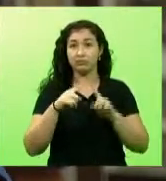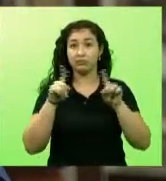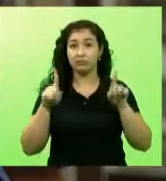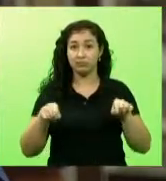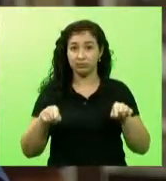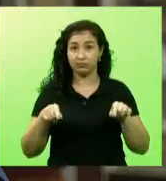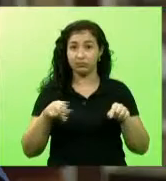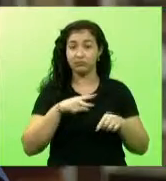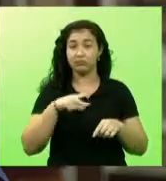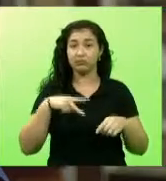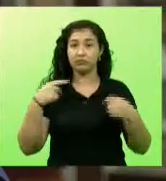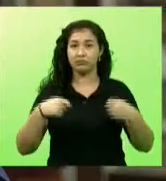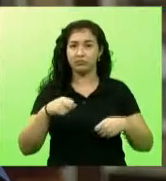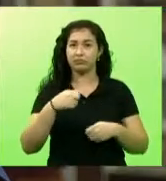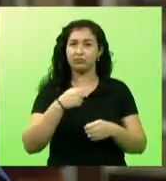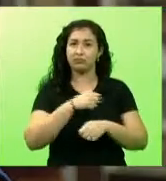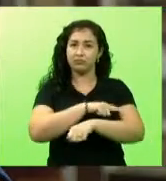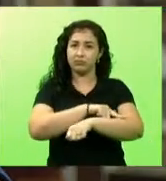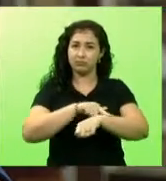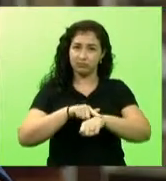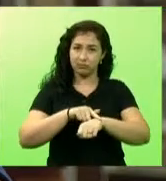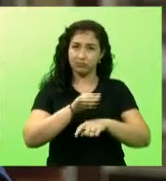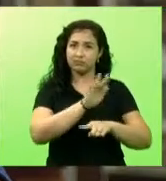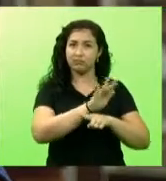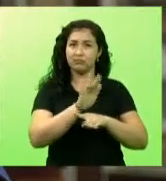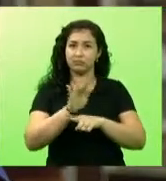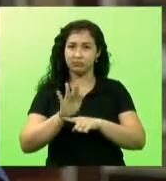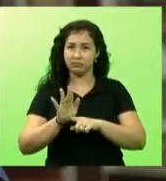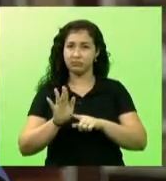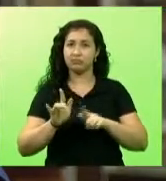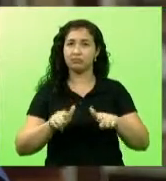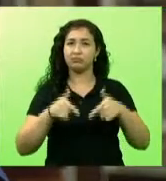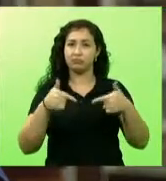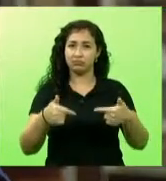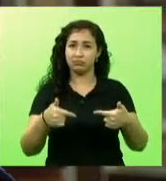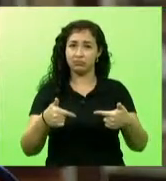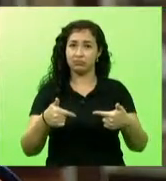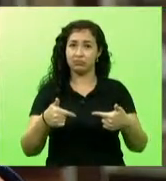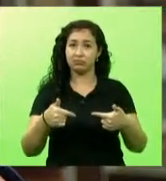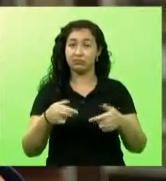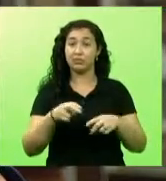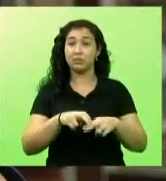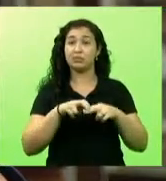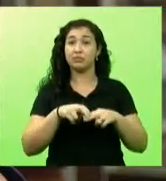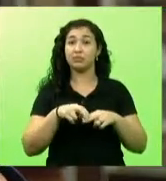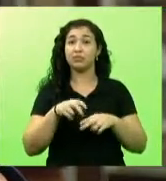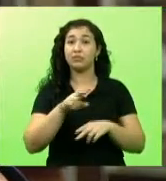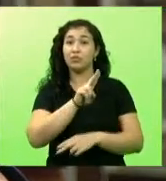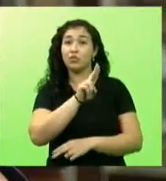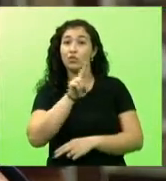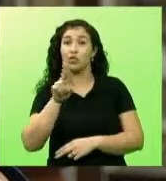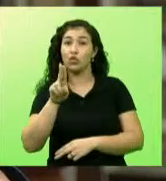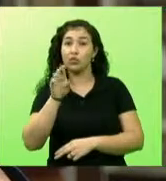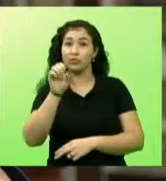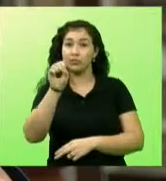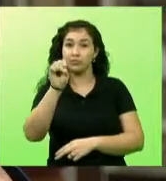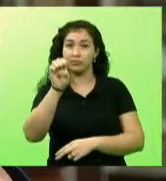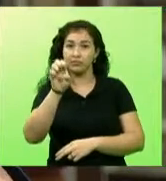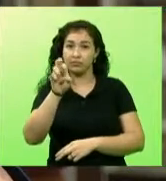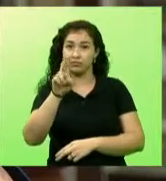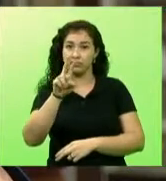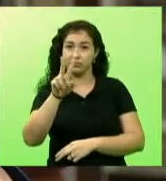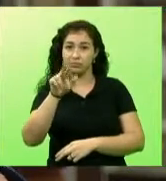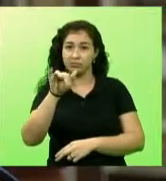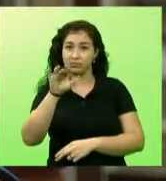ser educado, tem que ser prestativo. Para isso que nós estamos aqui. Por isso que se chama servidor.